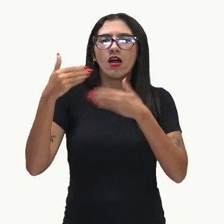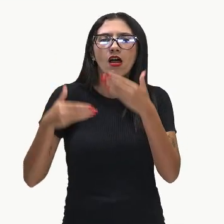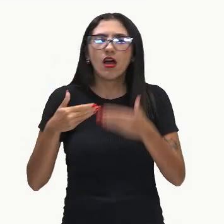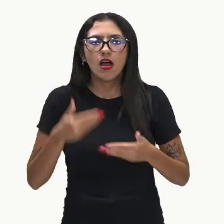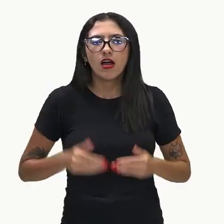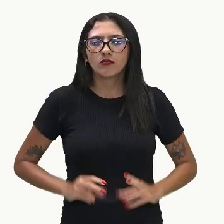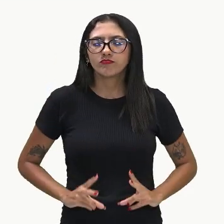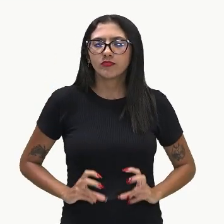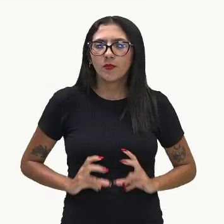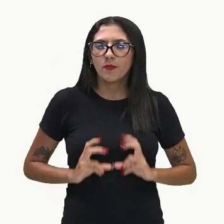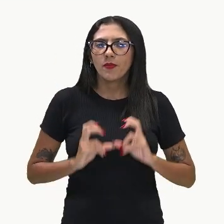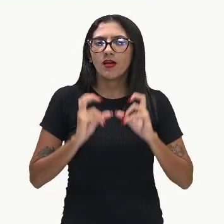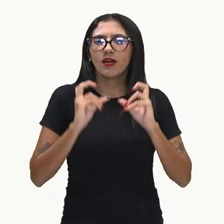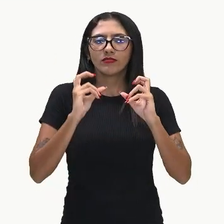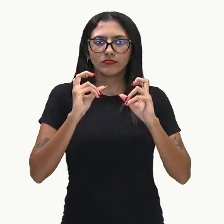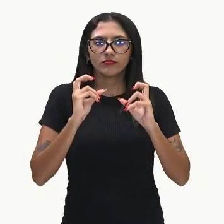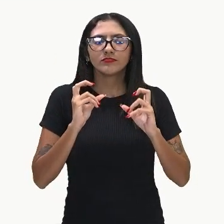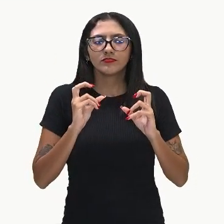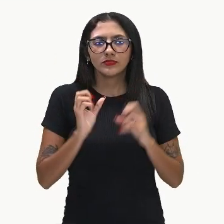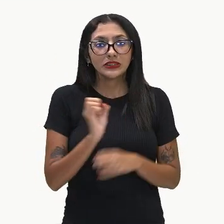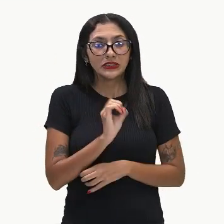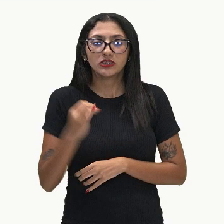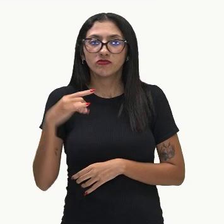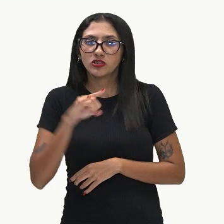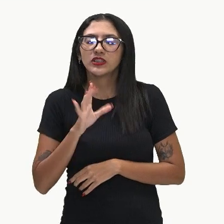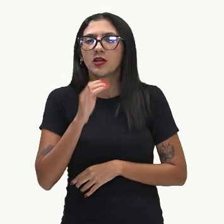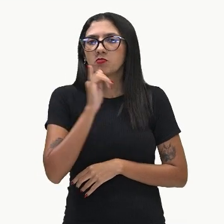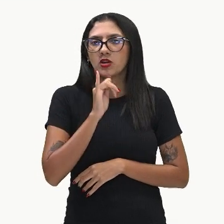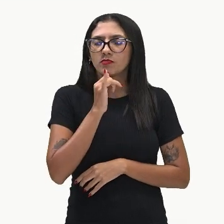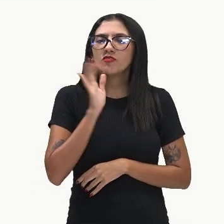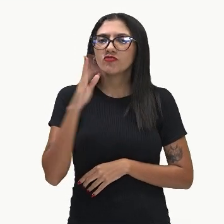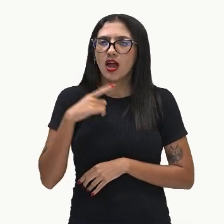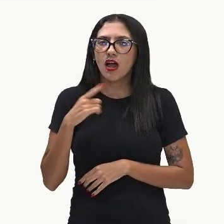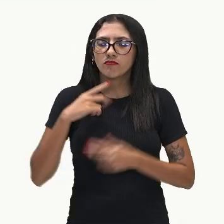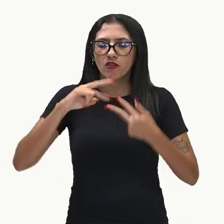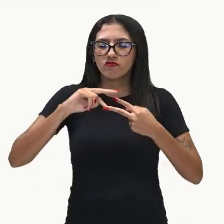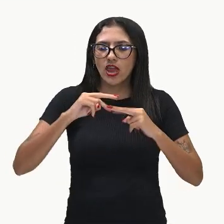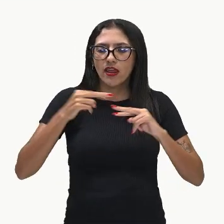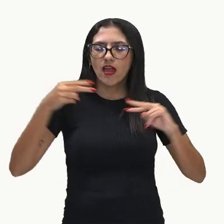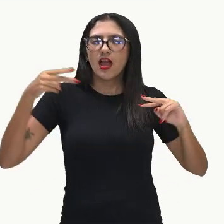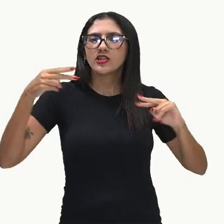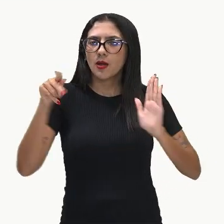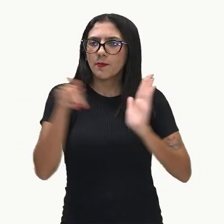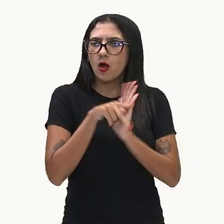Ainda mais se você já tem na sua genética aí, né,